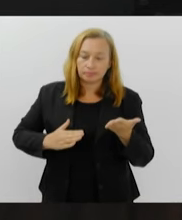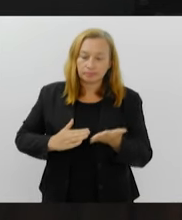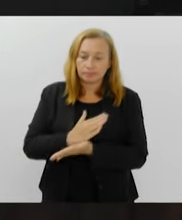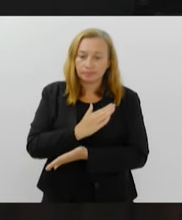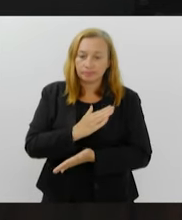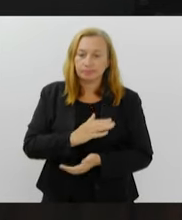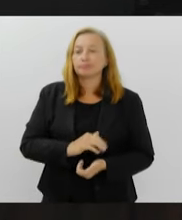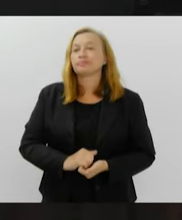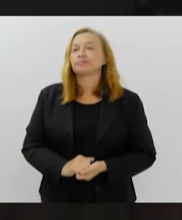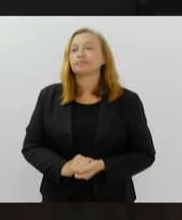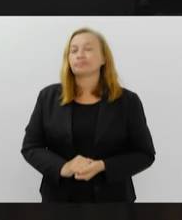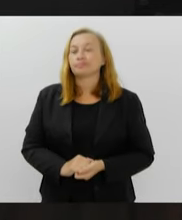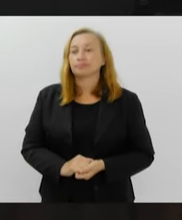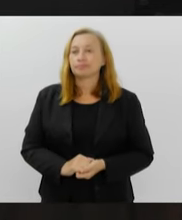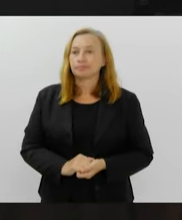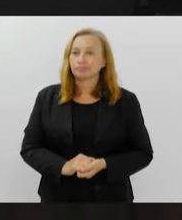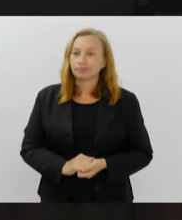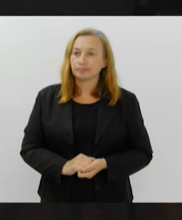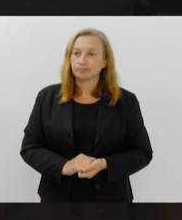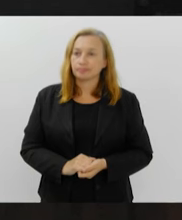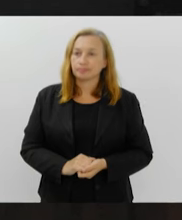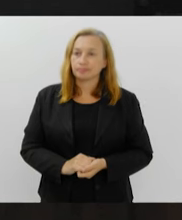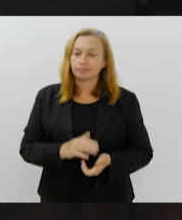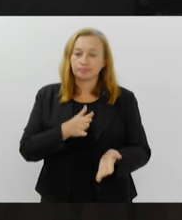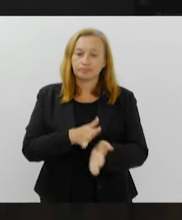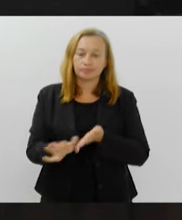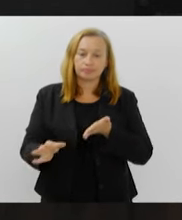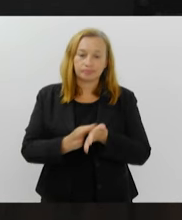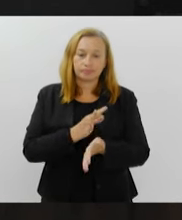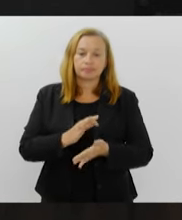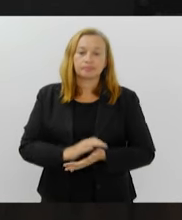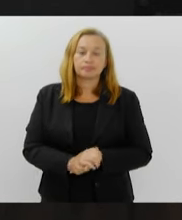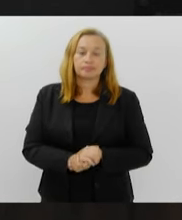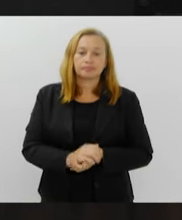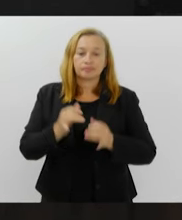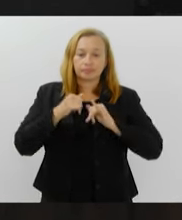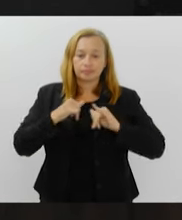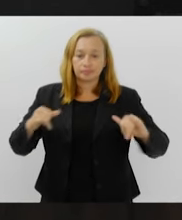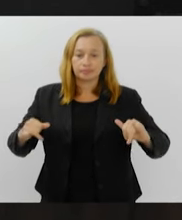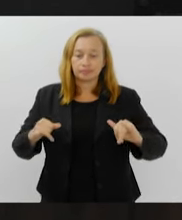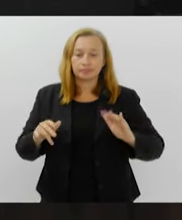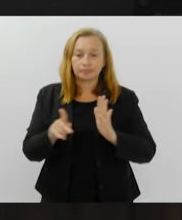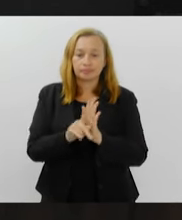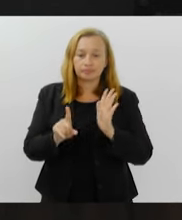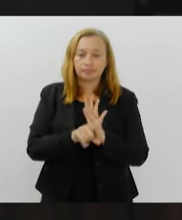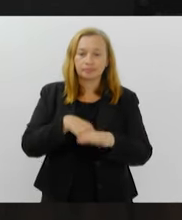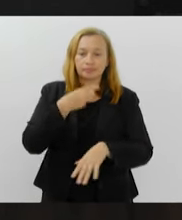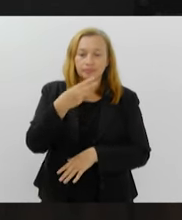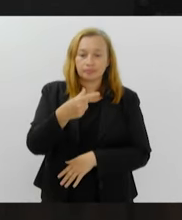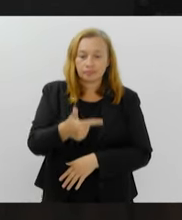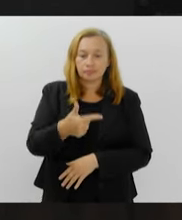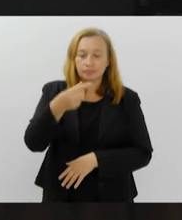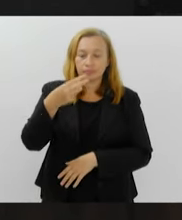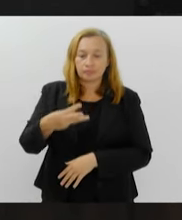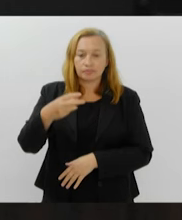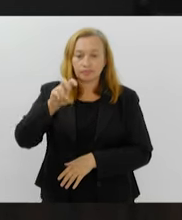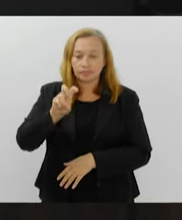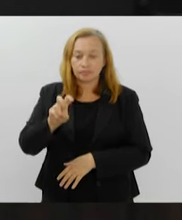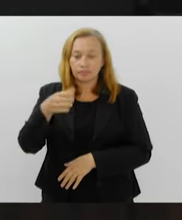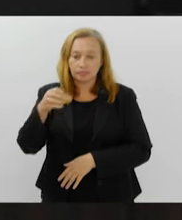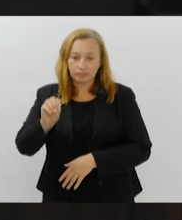permaneçam comistão aprovado vai autógrafo anuncio projeto de lei número